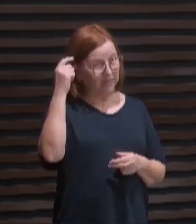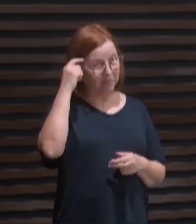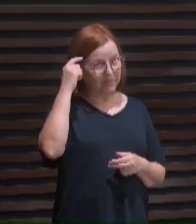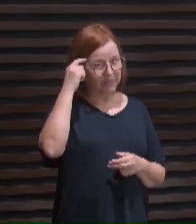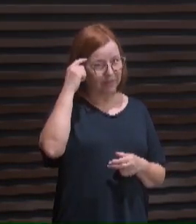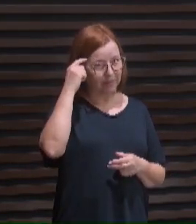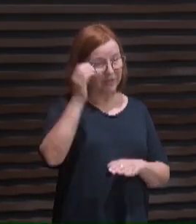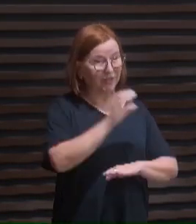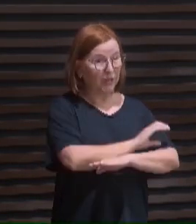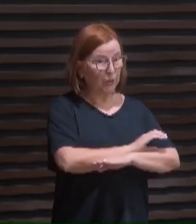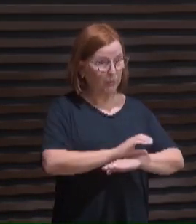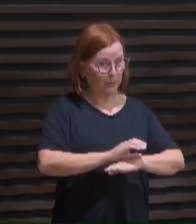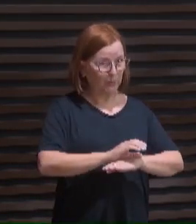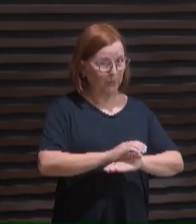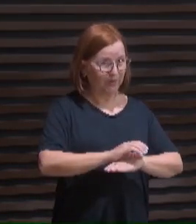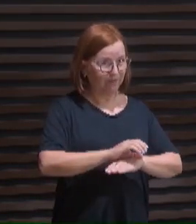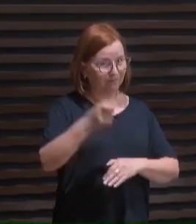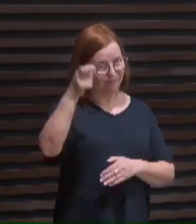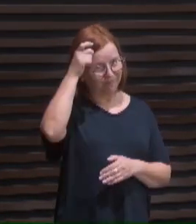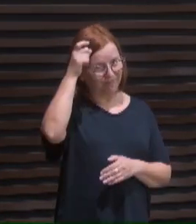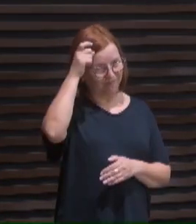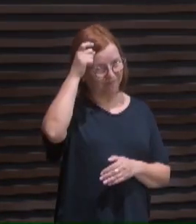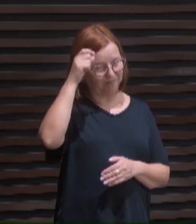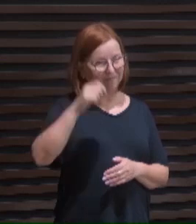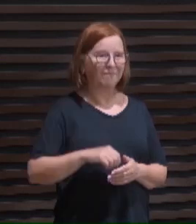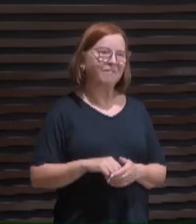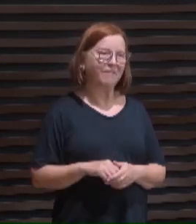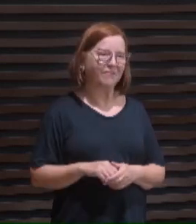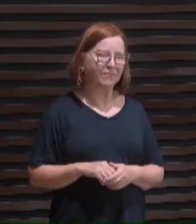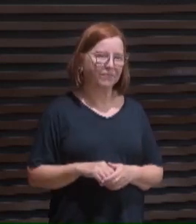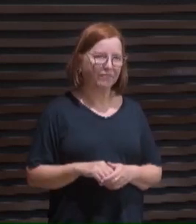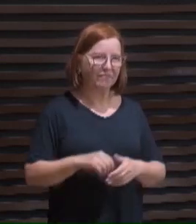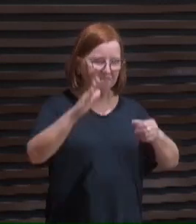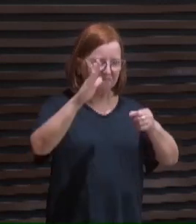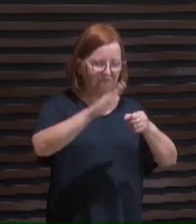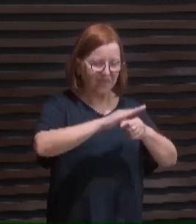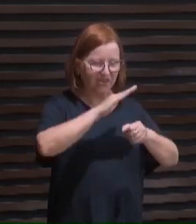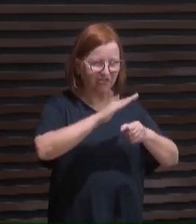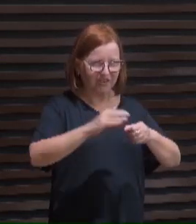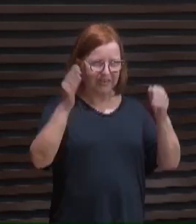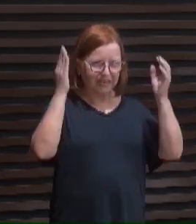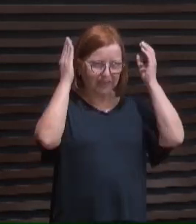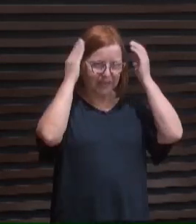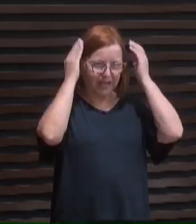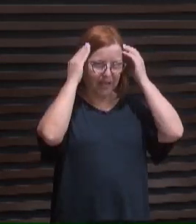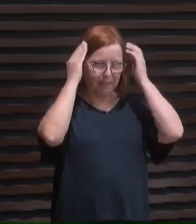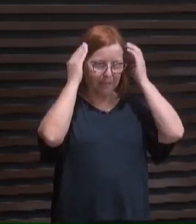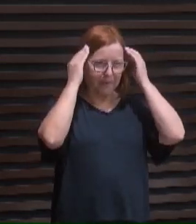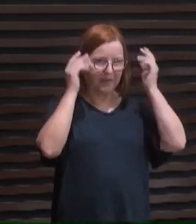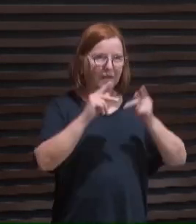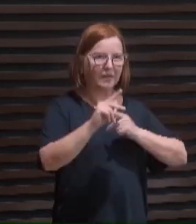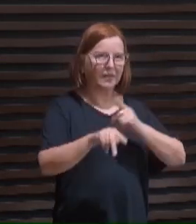da cultura da serpente, que vai enchendo a cabeça das pessoas de